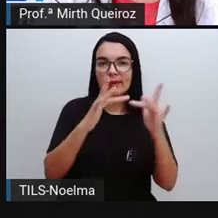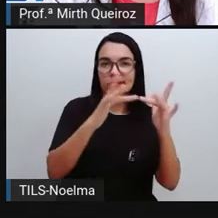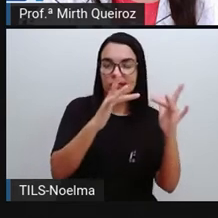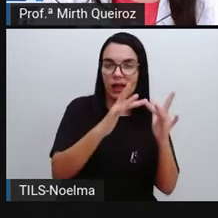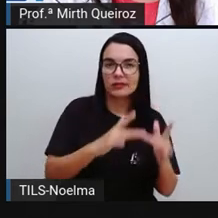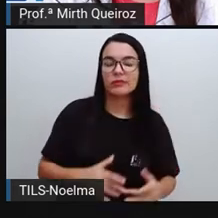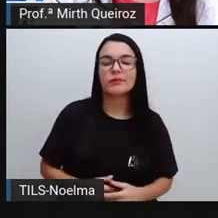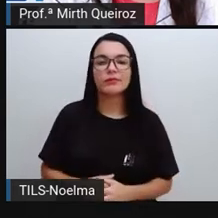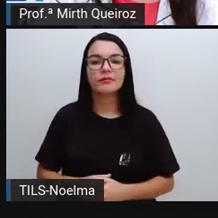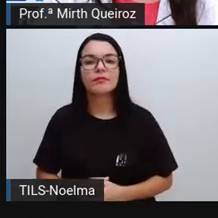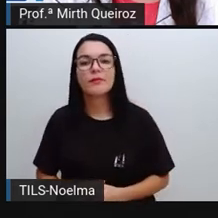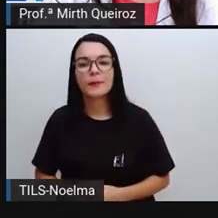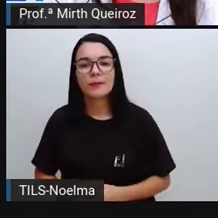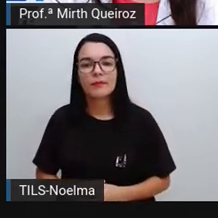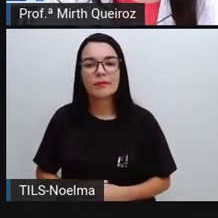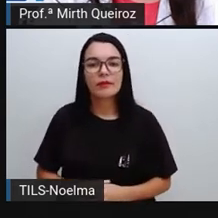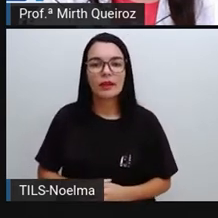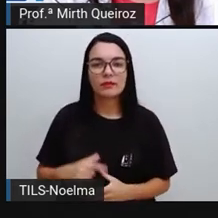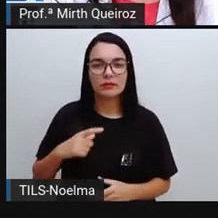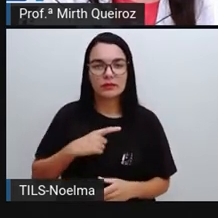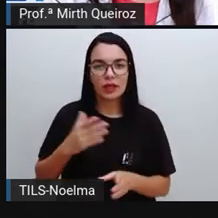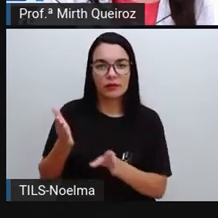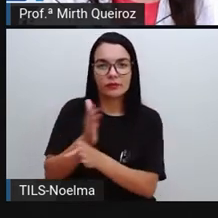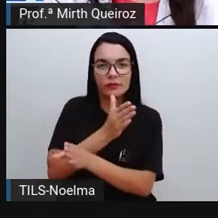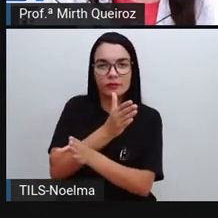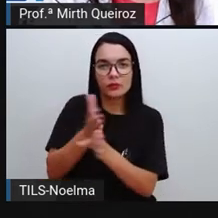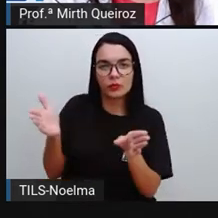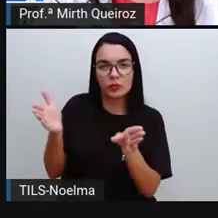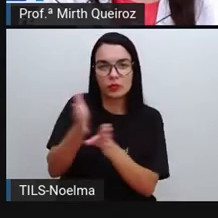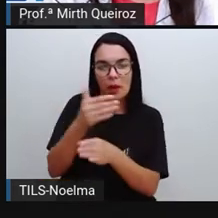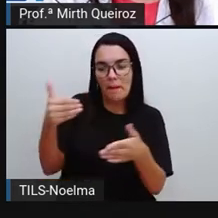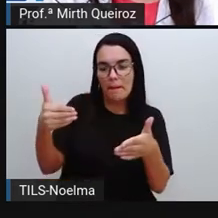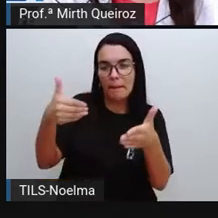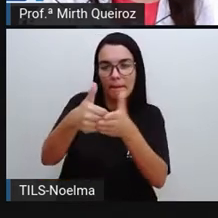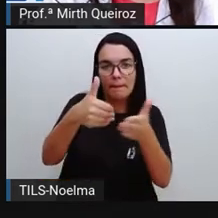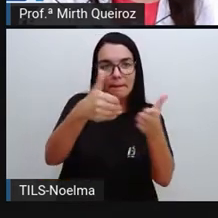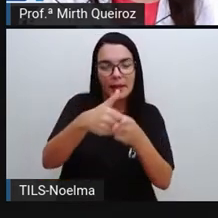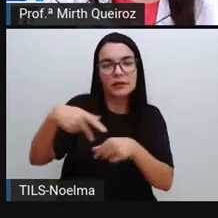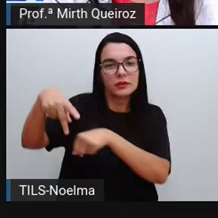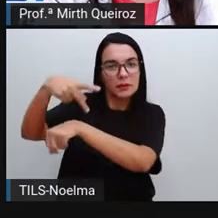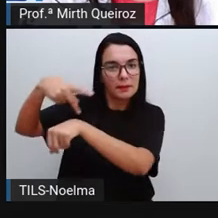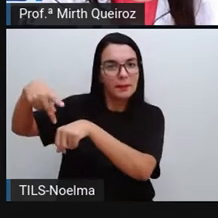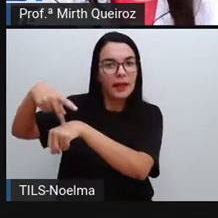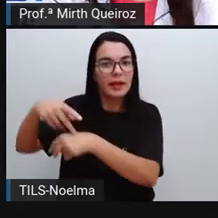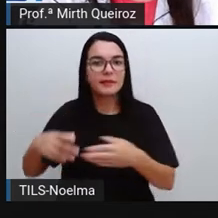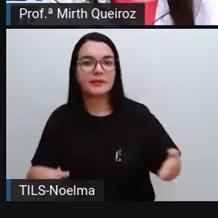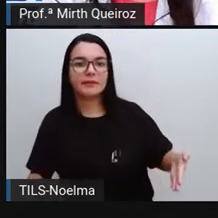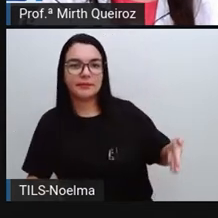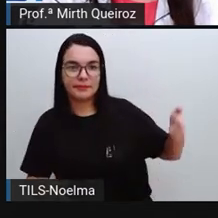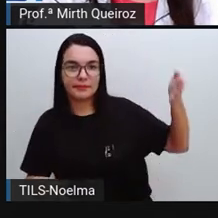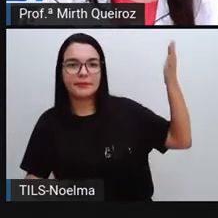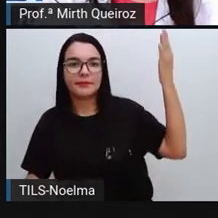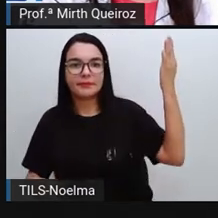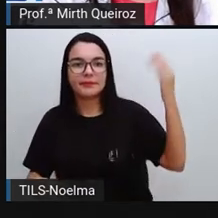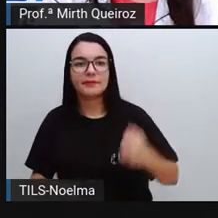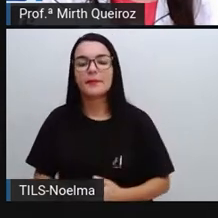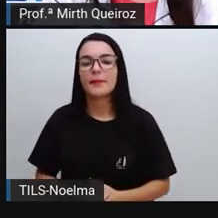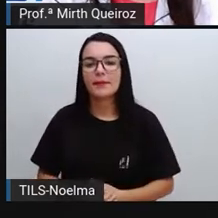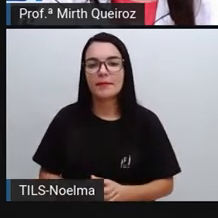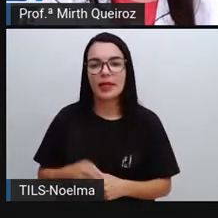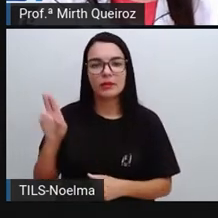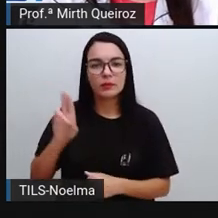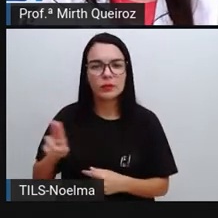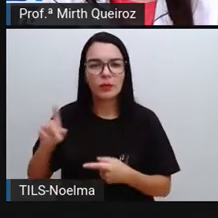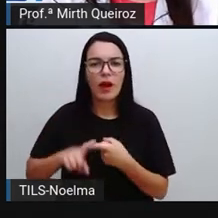Brasil aí, neste caso, está próximo aí, fazendo fronteira com esses países: